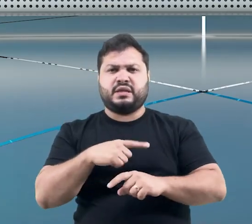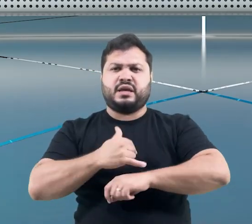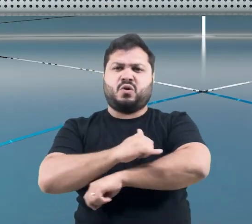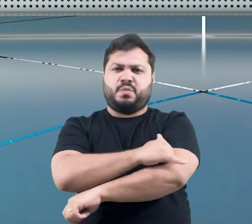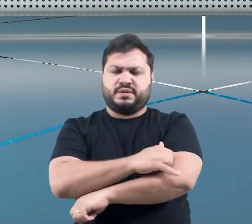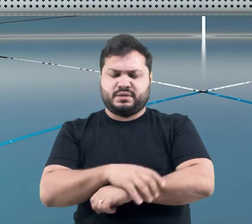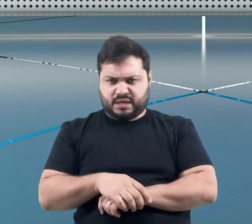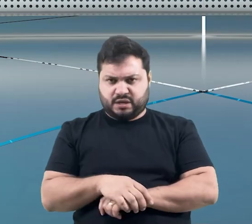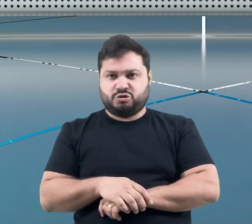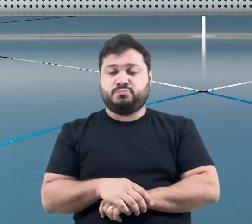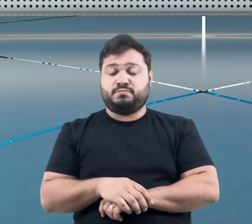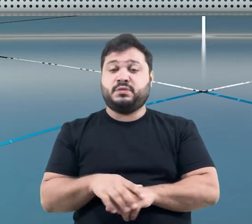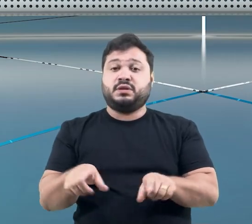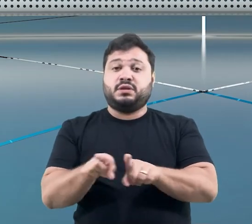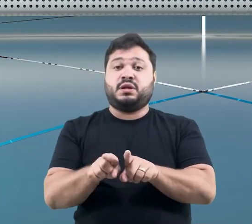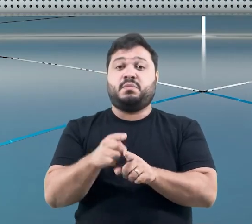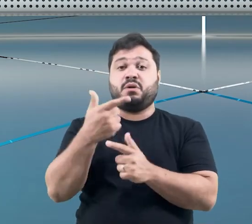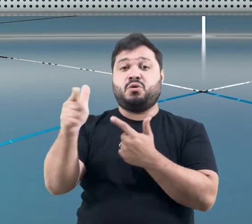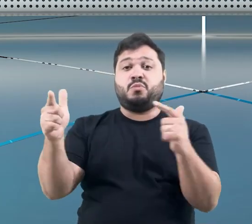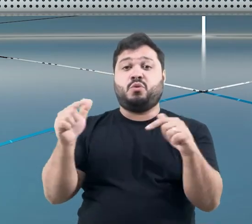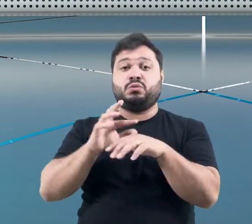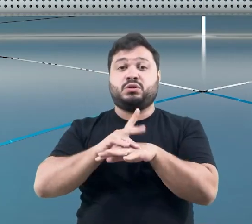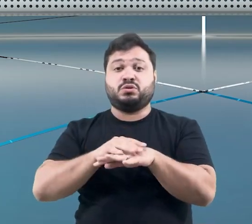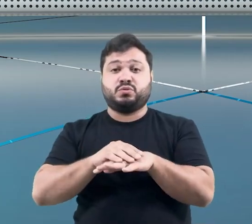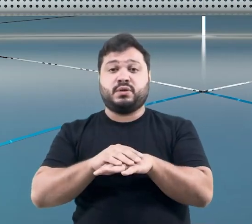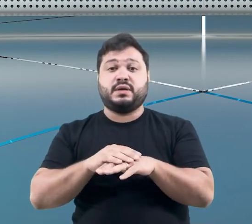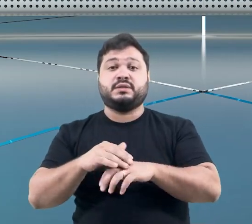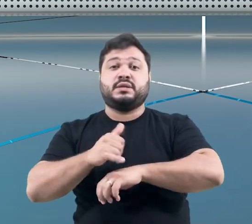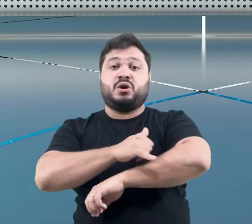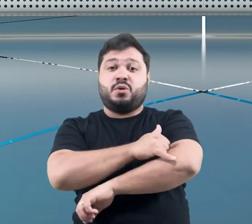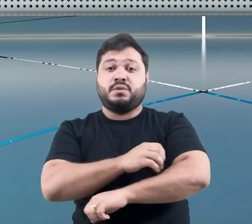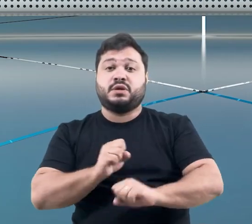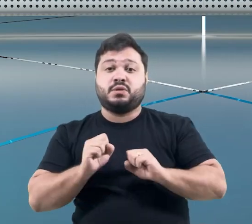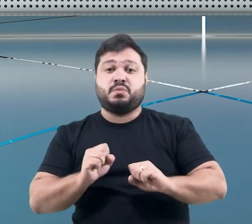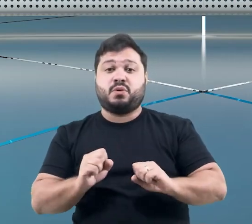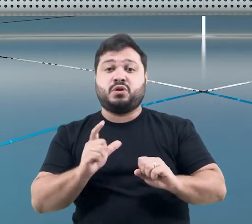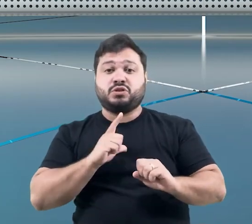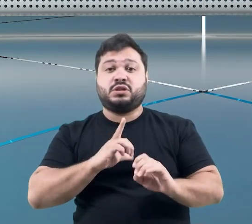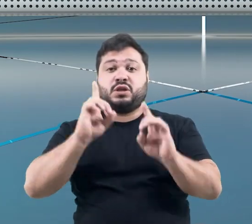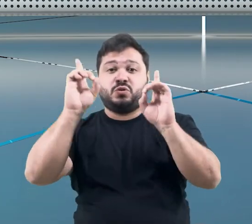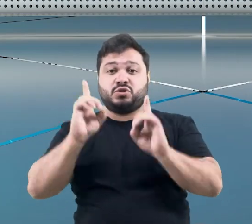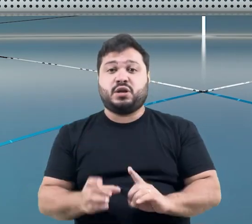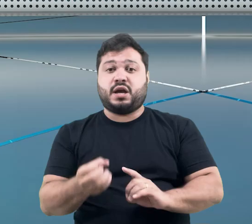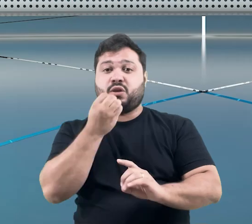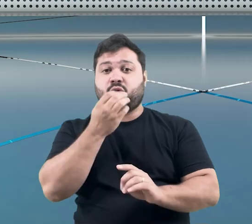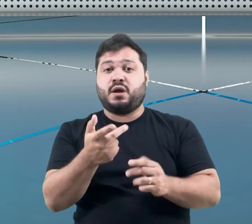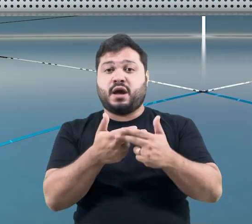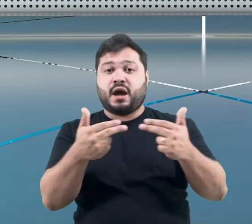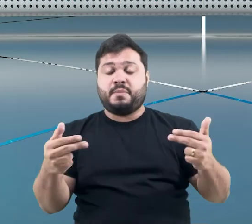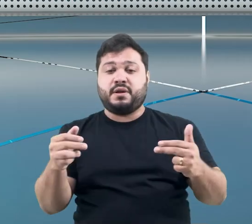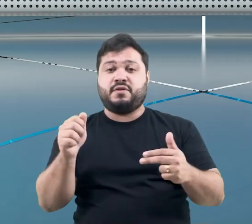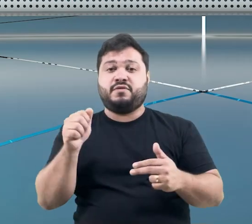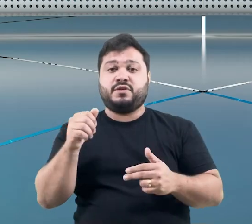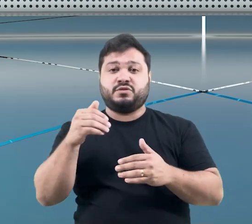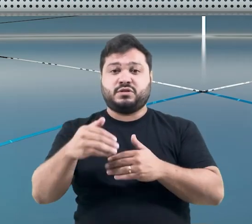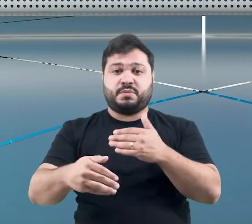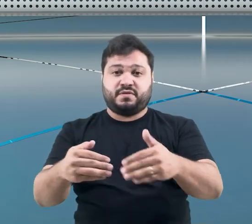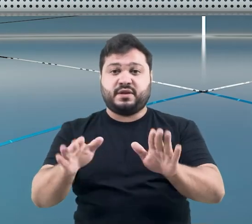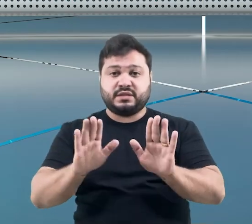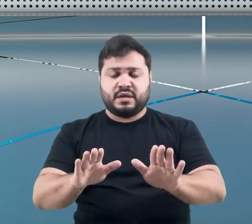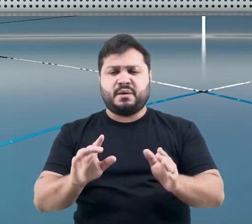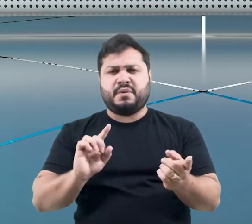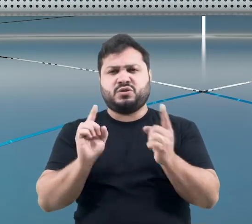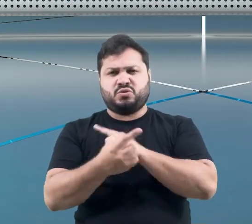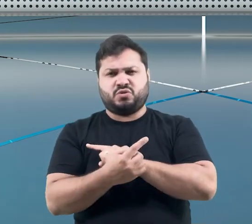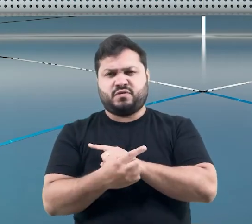envolvem a obesidade. Assim como outras doenças crônicas, a obesidade pode gerar o direito a benefícios previdenciários,